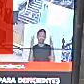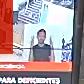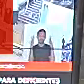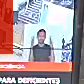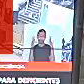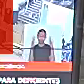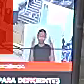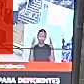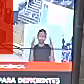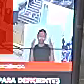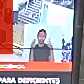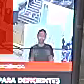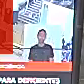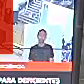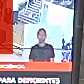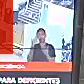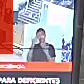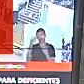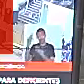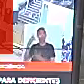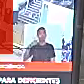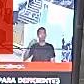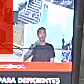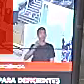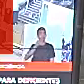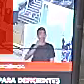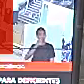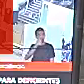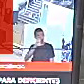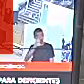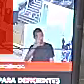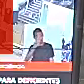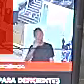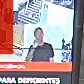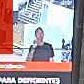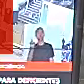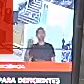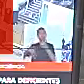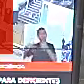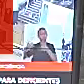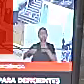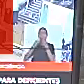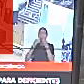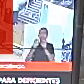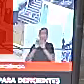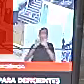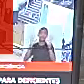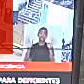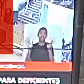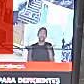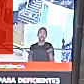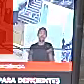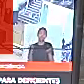Muito obrigado, deputado Grego. Palavras muito esclarecedoras. Ele repetiu aqui, a